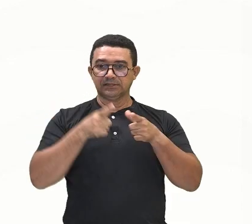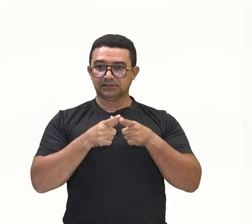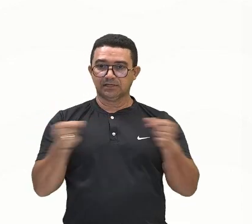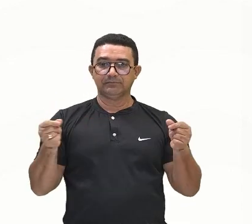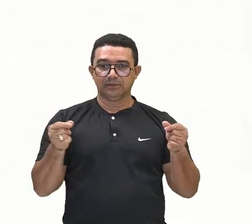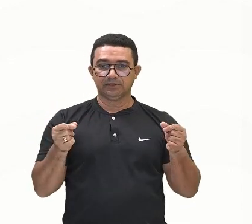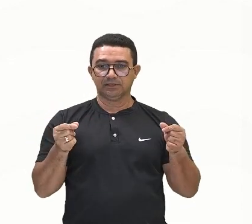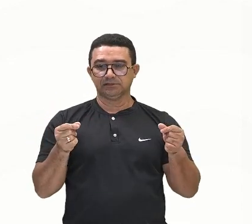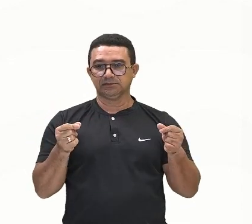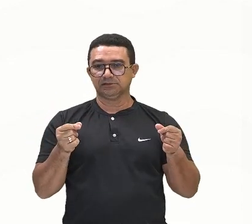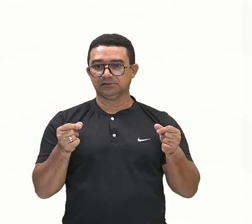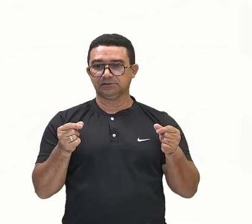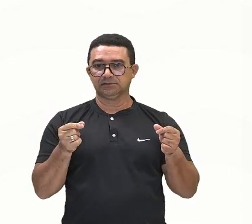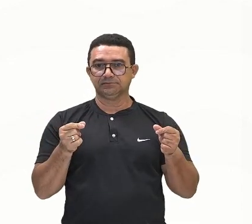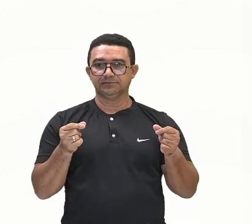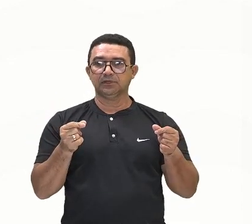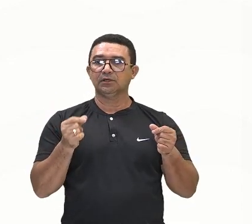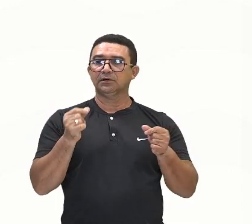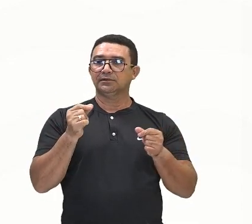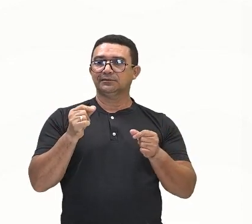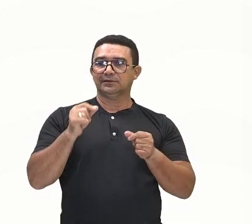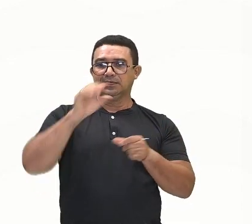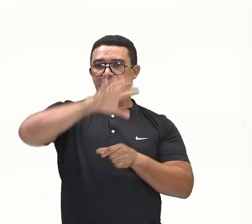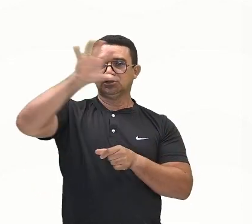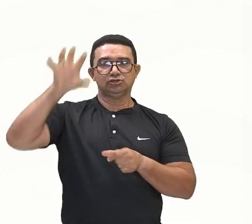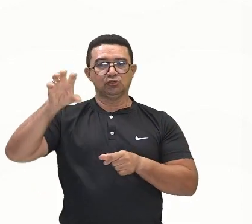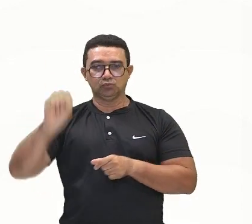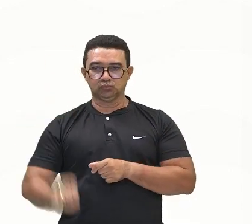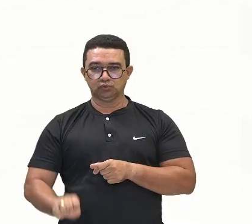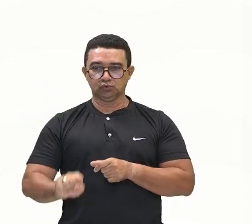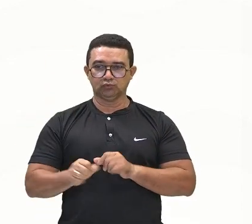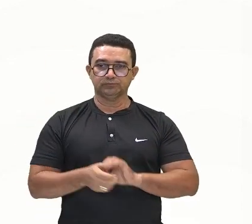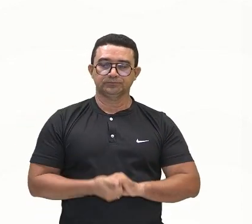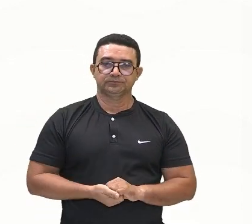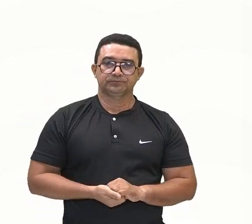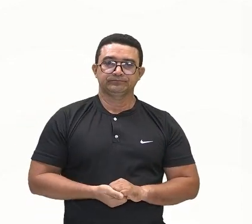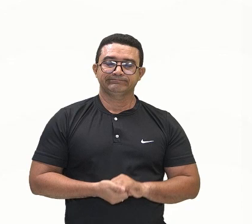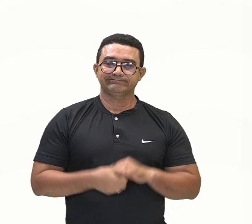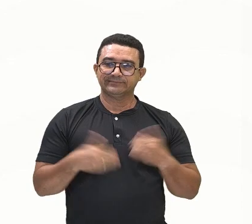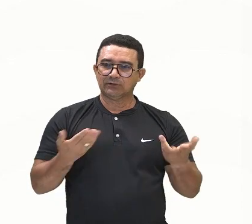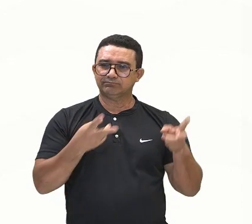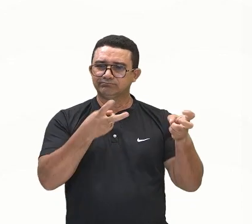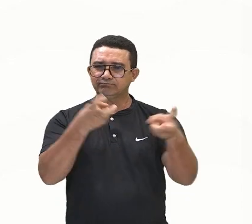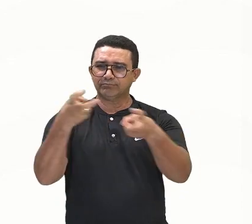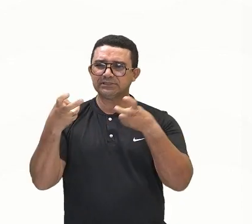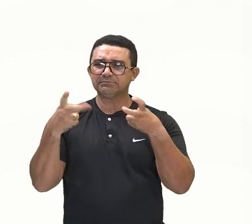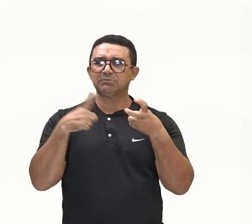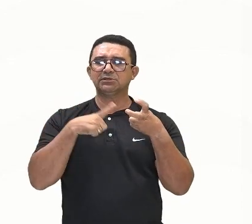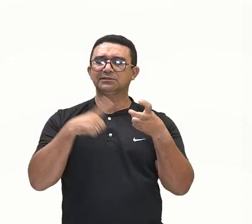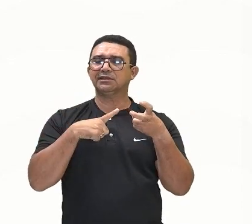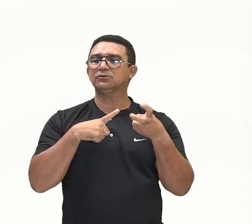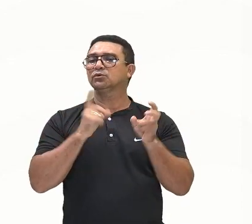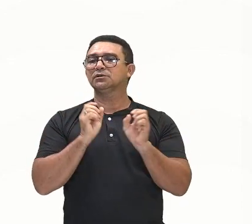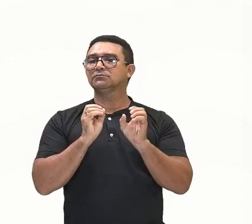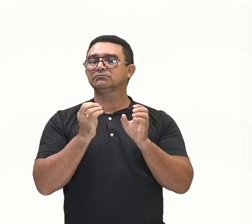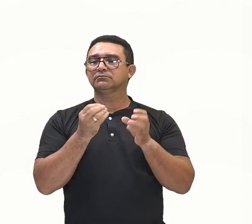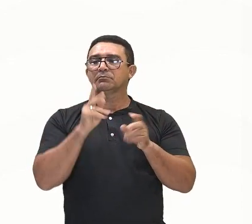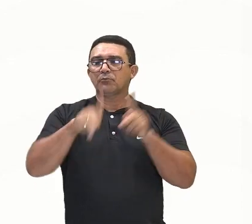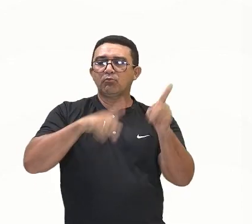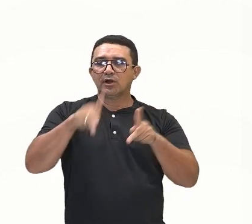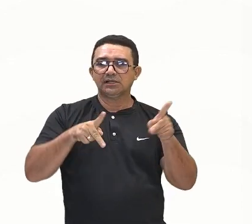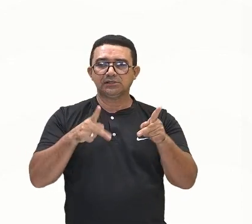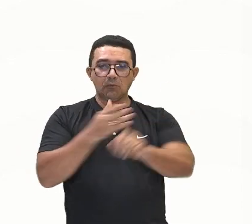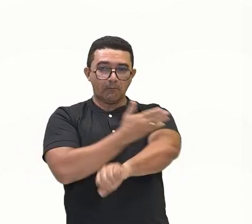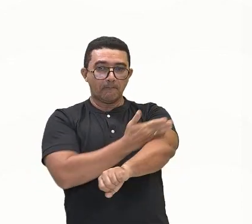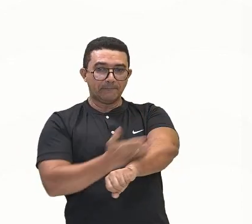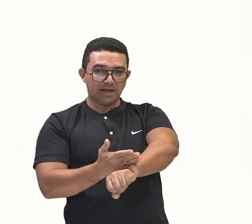japoneses no sul. Então a gente vai verificar que vai existir uma concentração da população branca